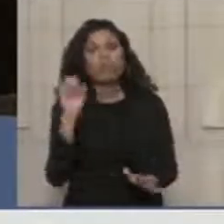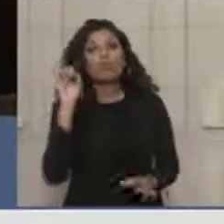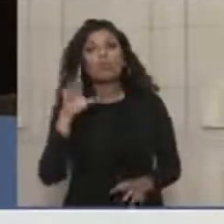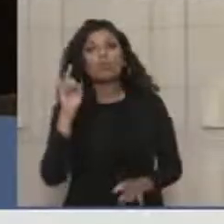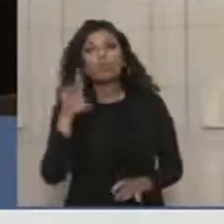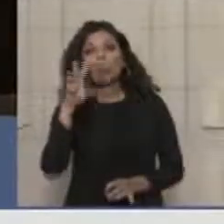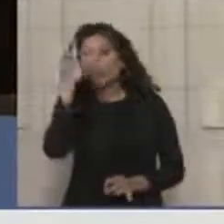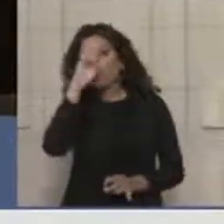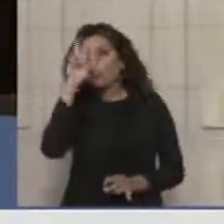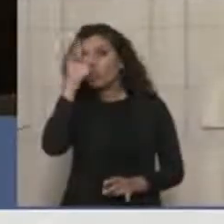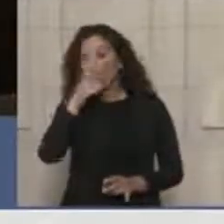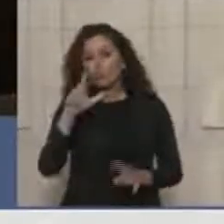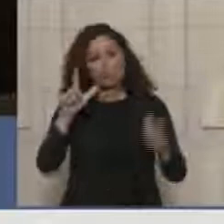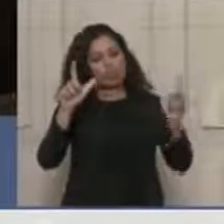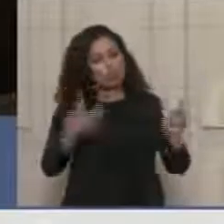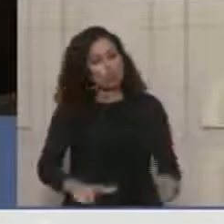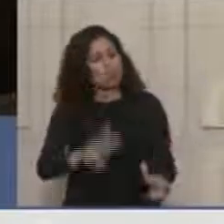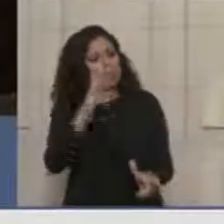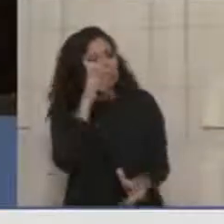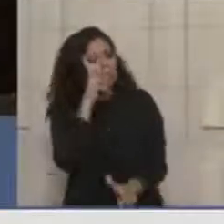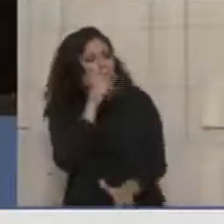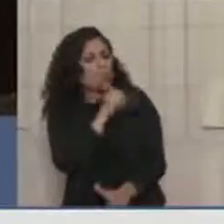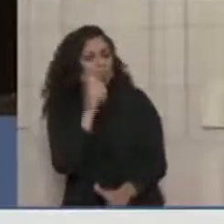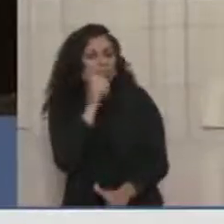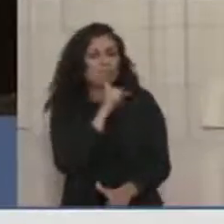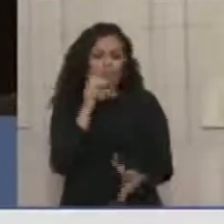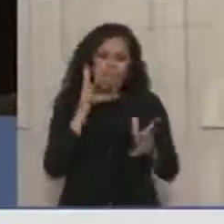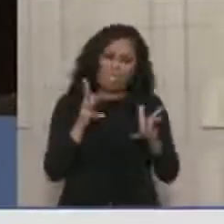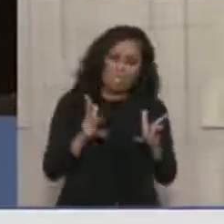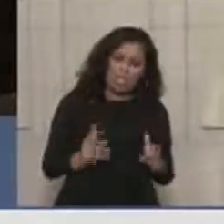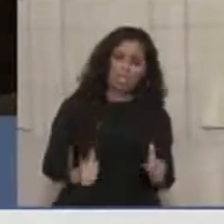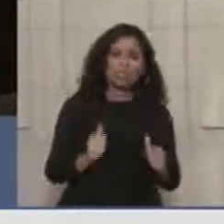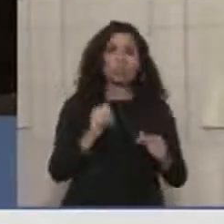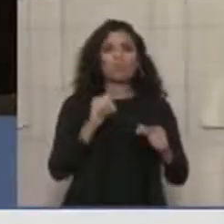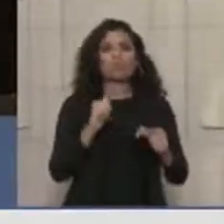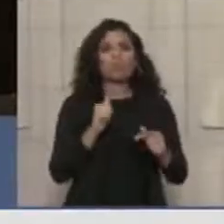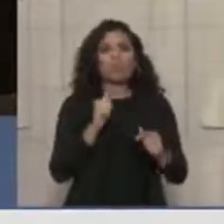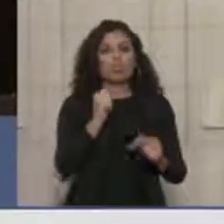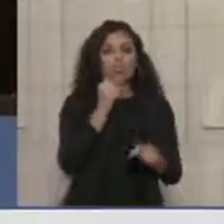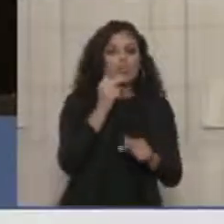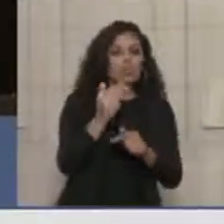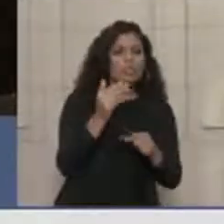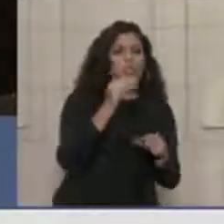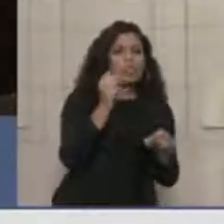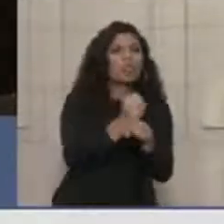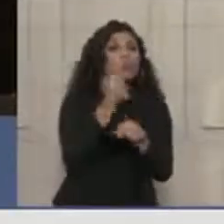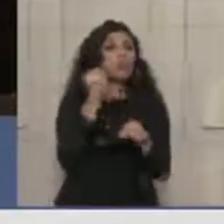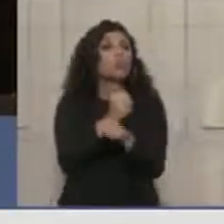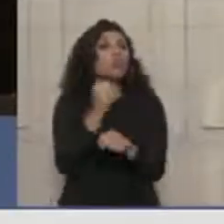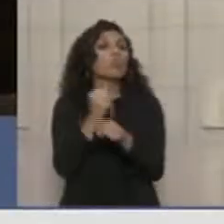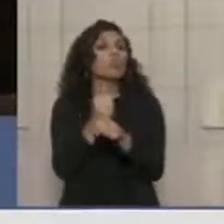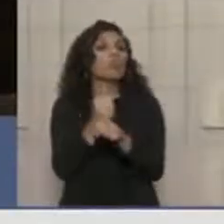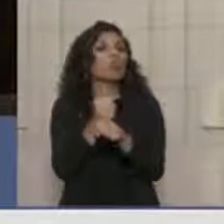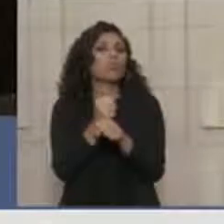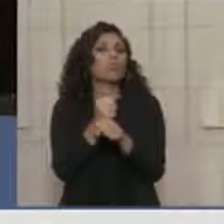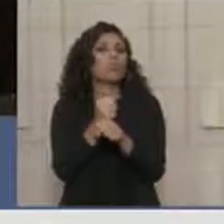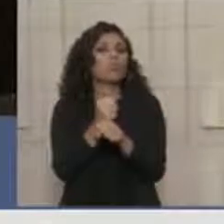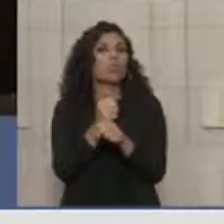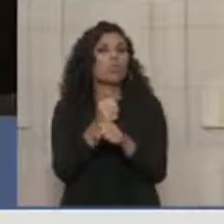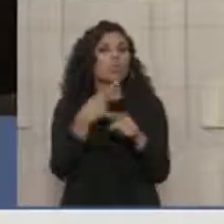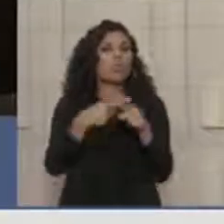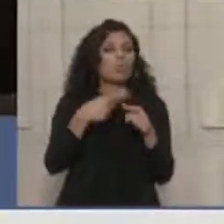iremos contar de uma lagoa límpida, produtiva e que construiu, por sua